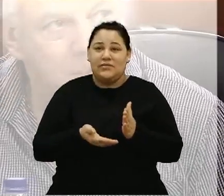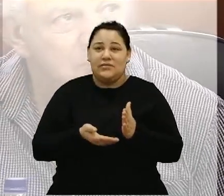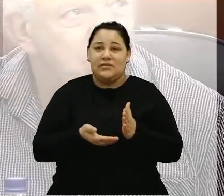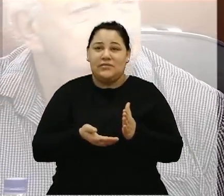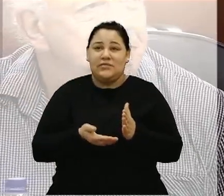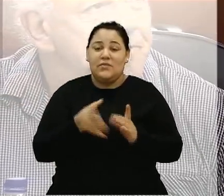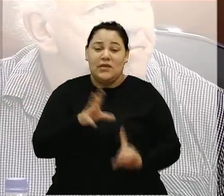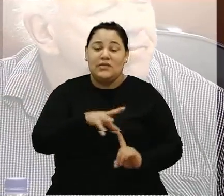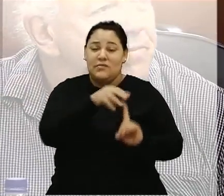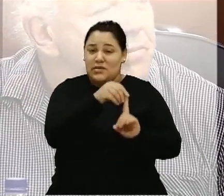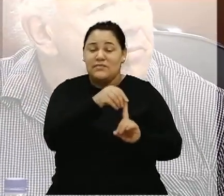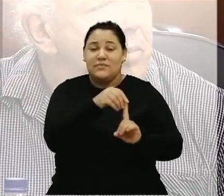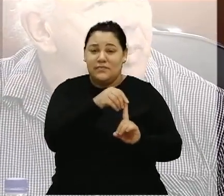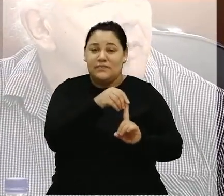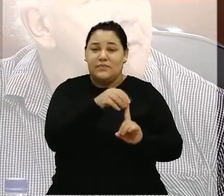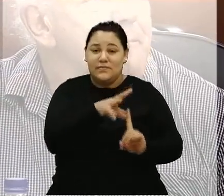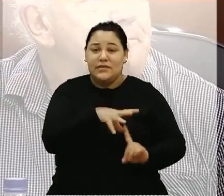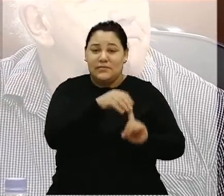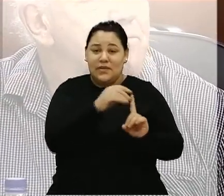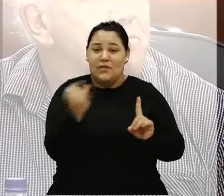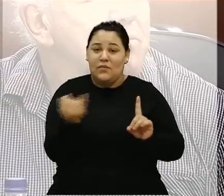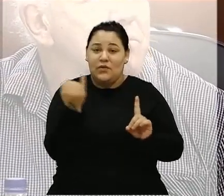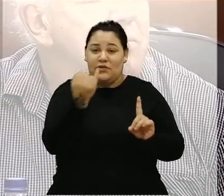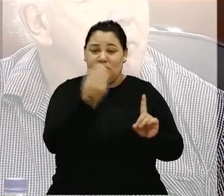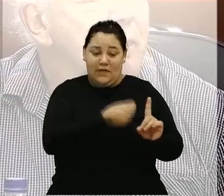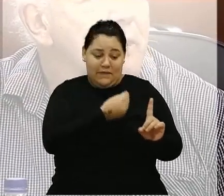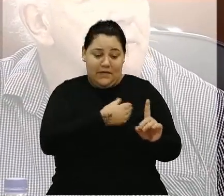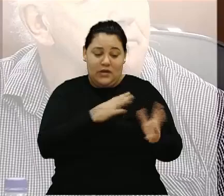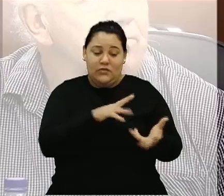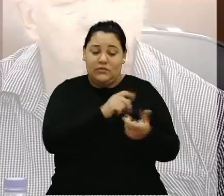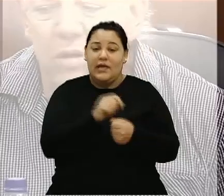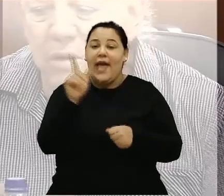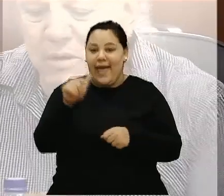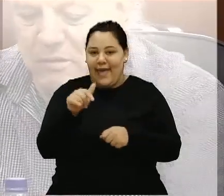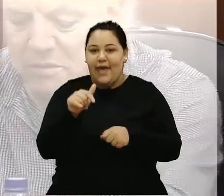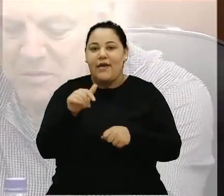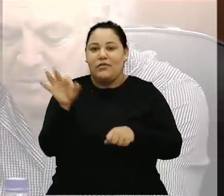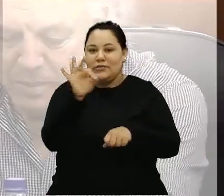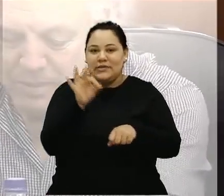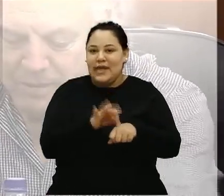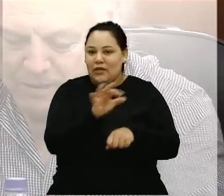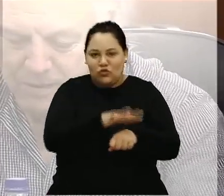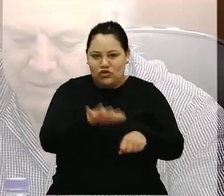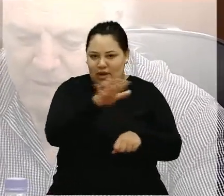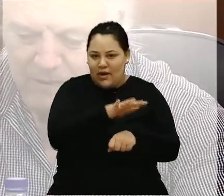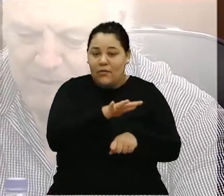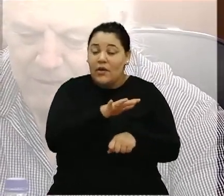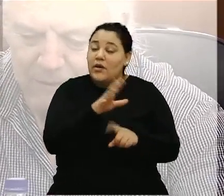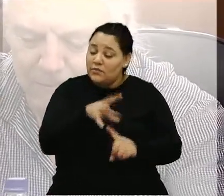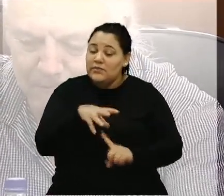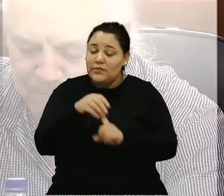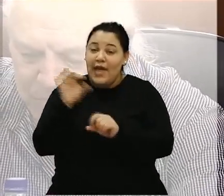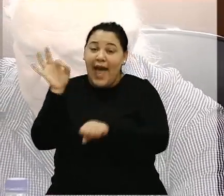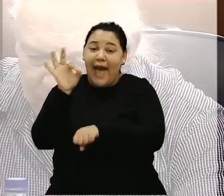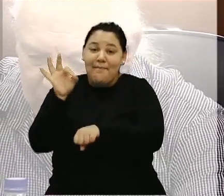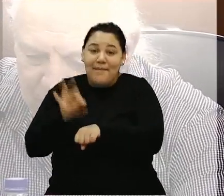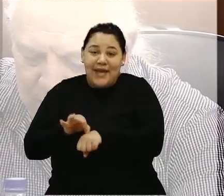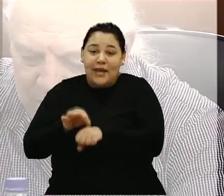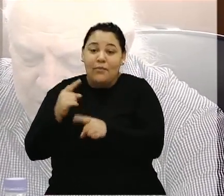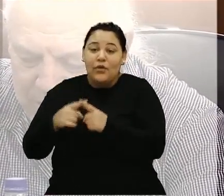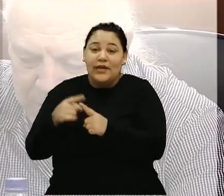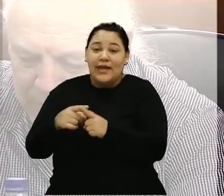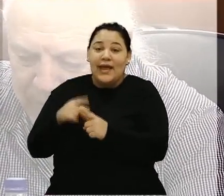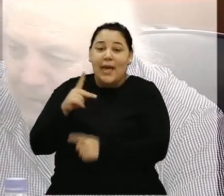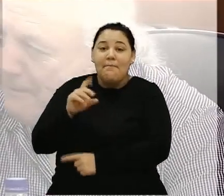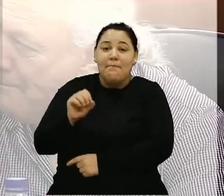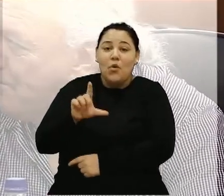principais e importantes, né, são os insetos, né, são as abelhas, que elas são polinizadoras. E nós